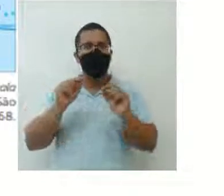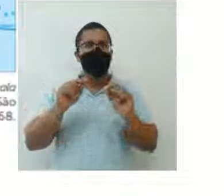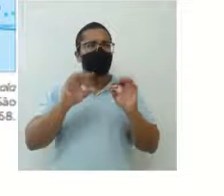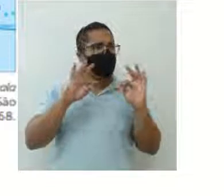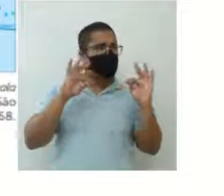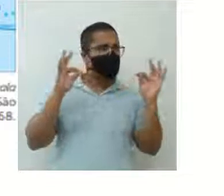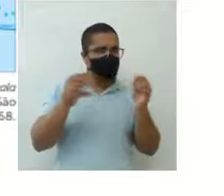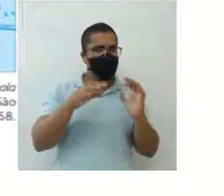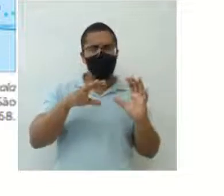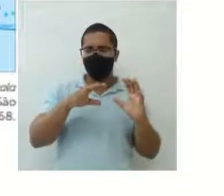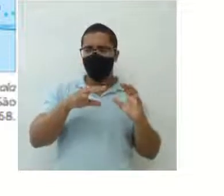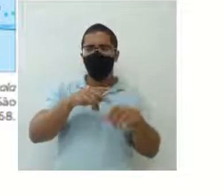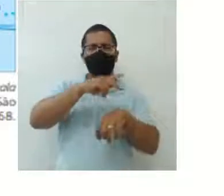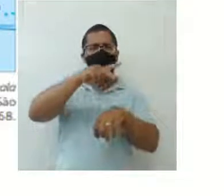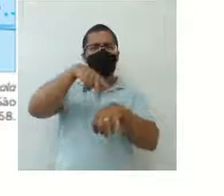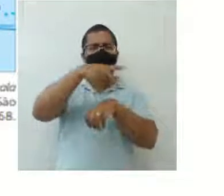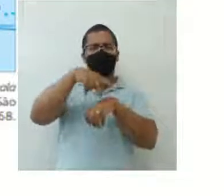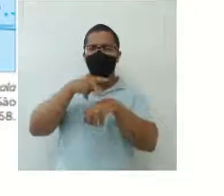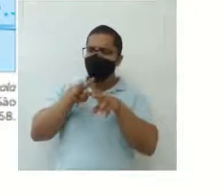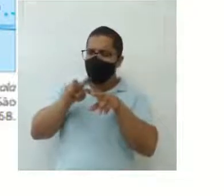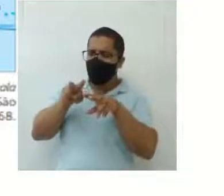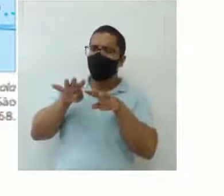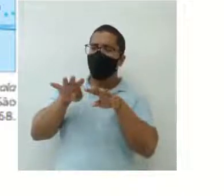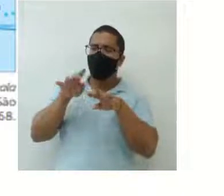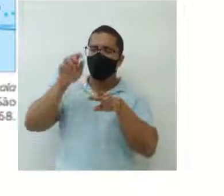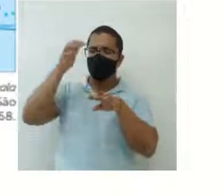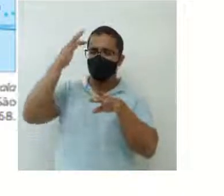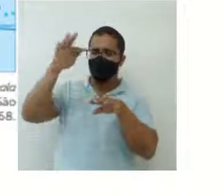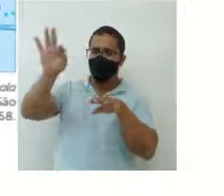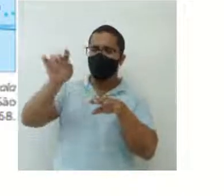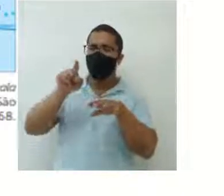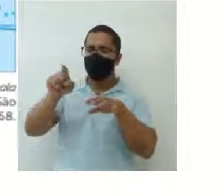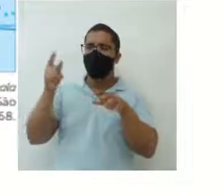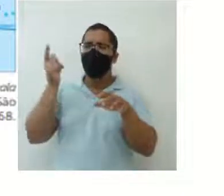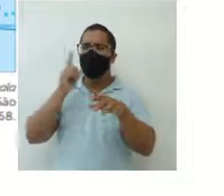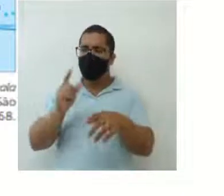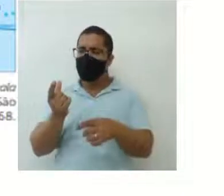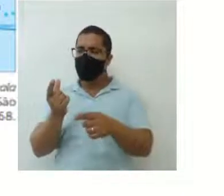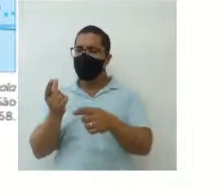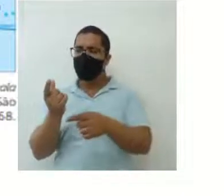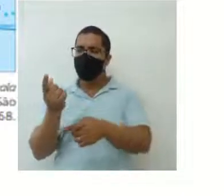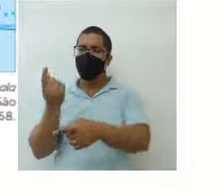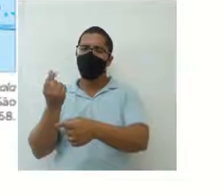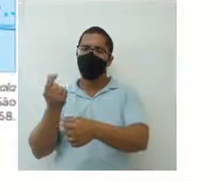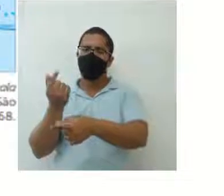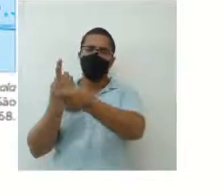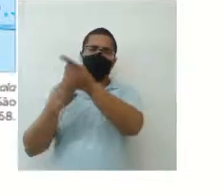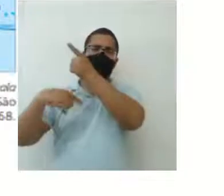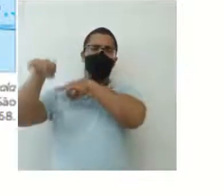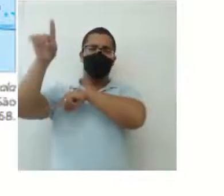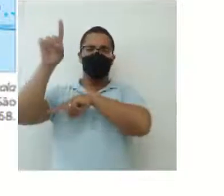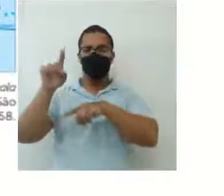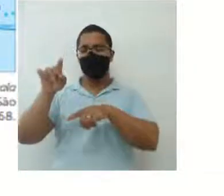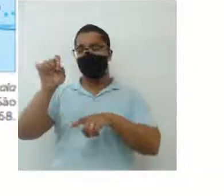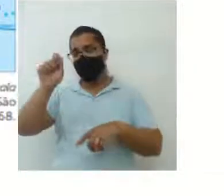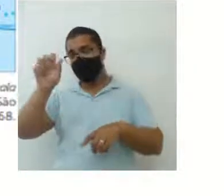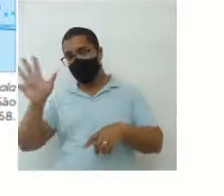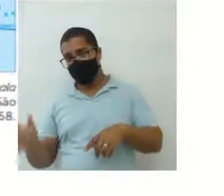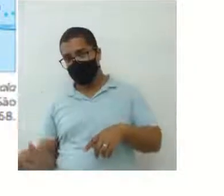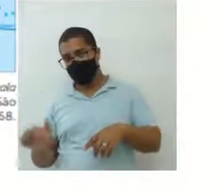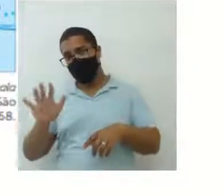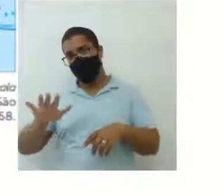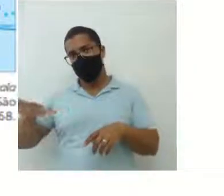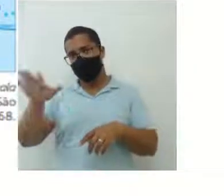internacional e de obter lucro para os grupos privados. A França investiu na conquista da África.